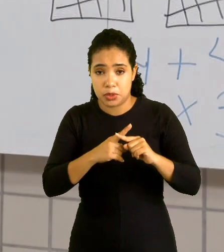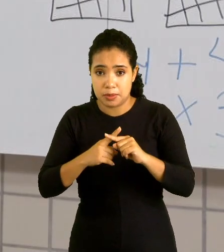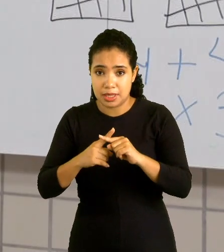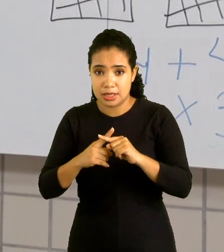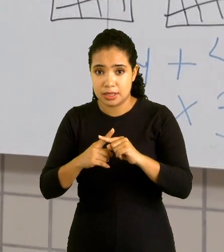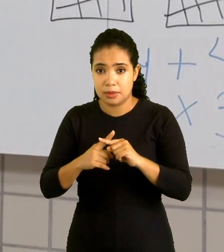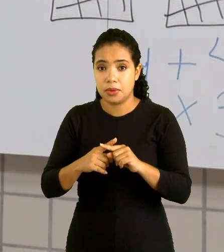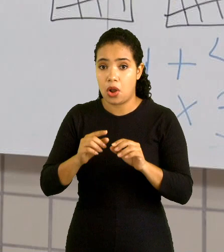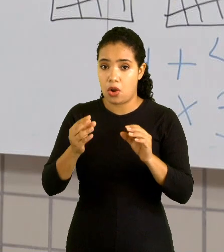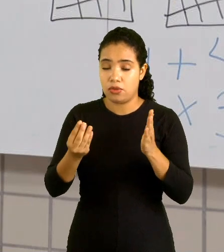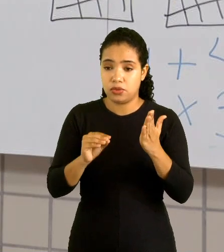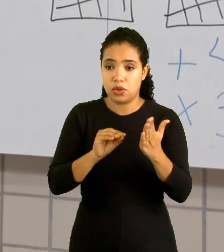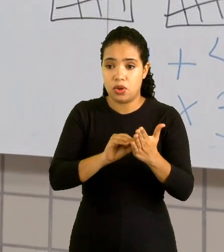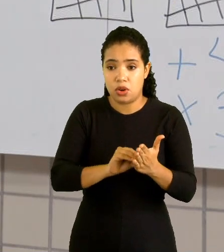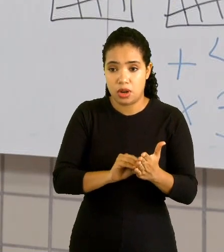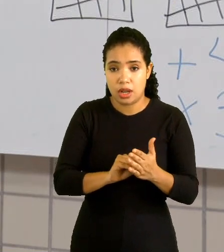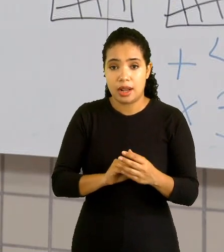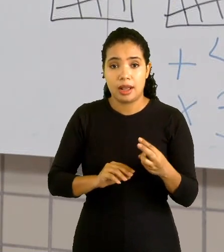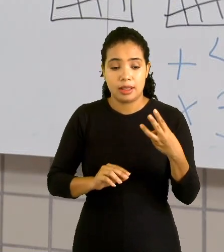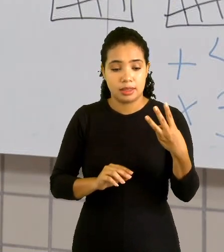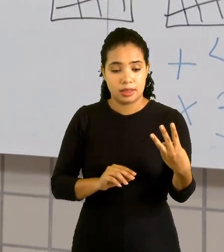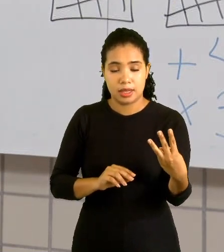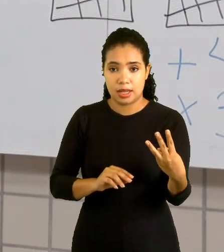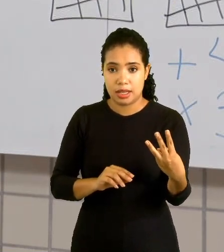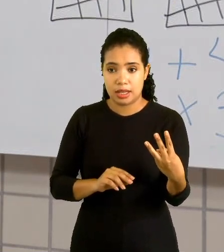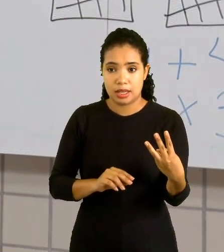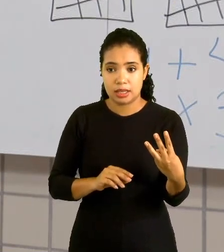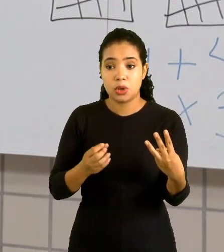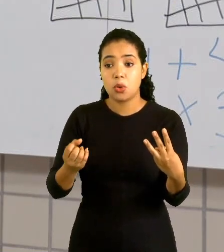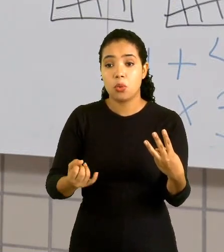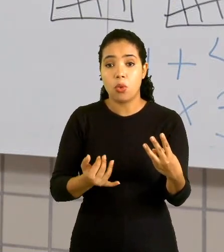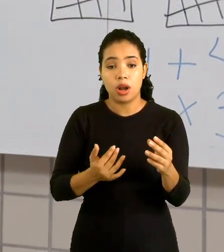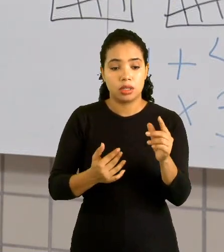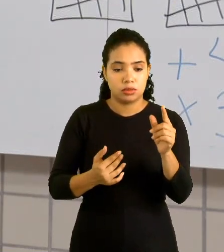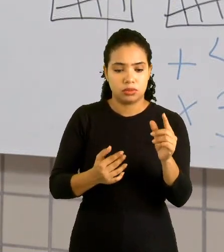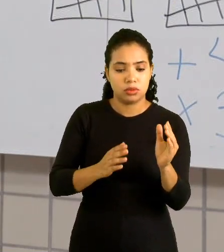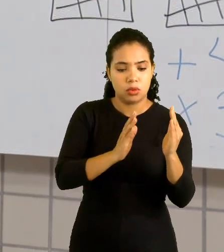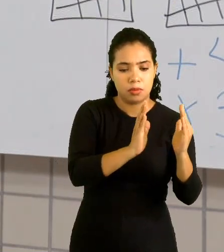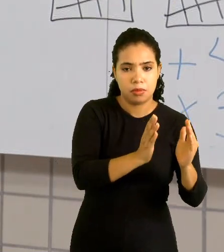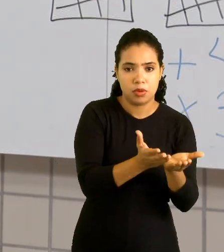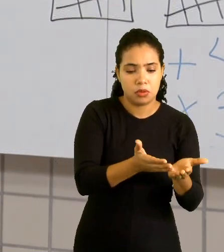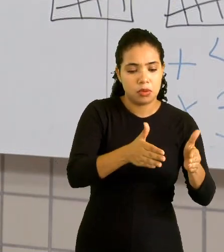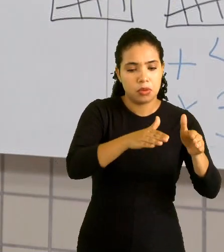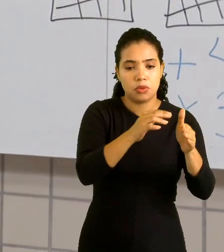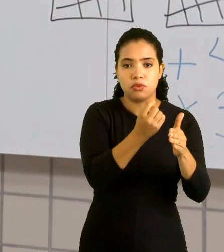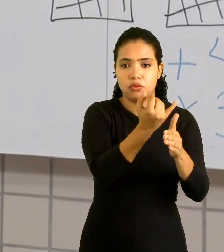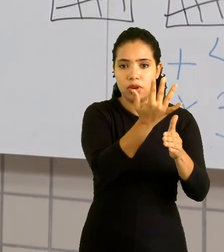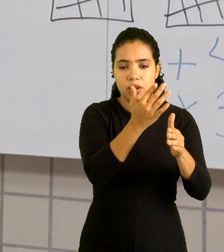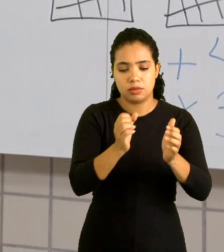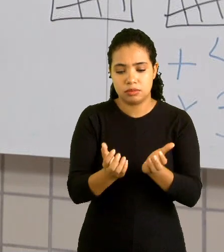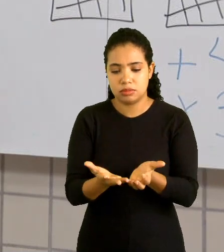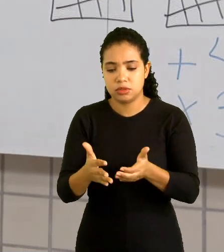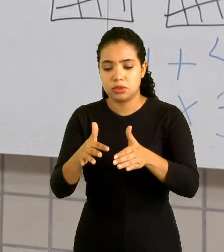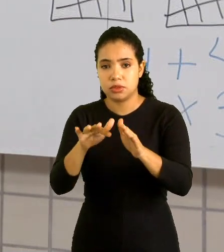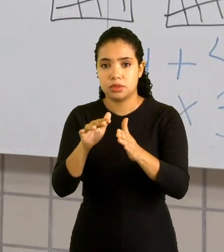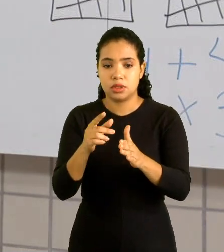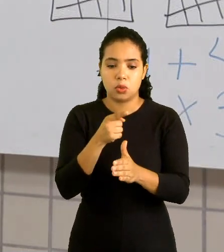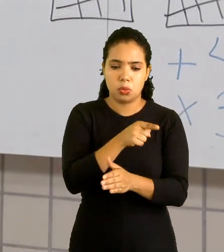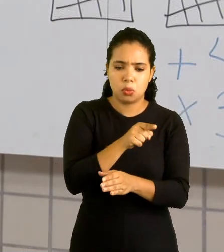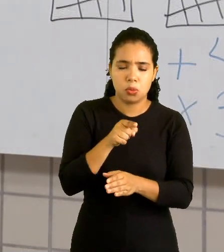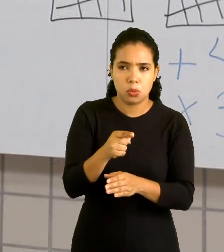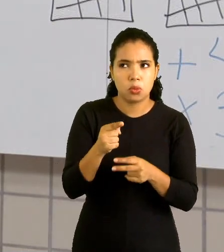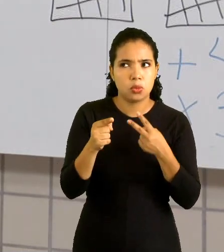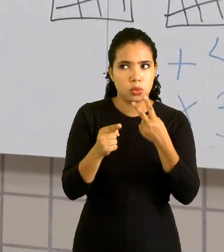multiplicação. Eu vou colocar que o 3 repetiu quantas vezes? Tem quantos vasinhos de flores? Dois